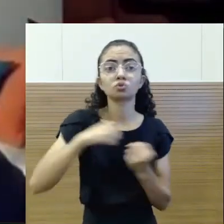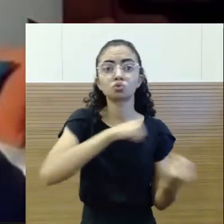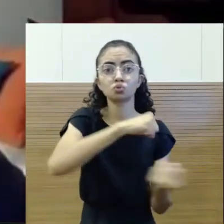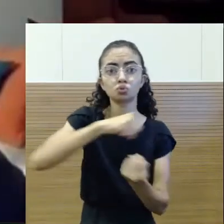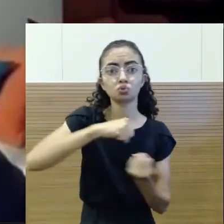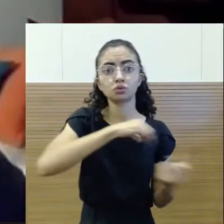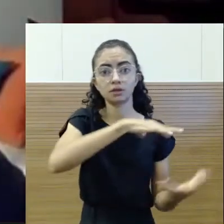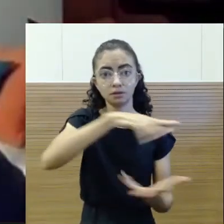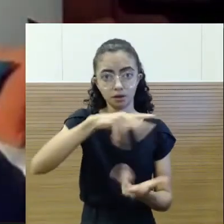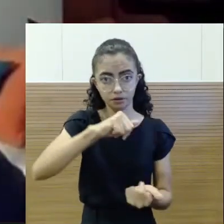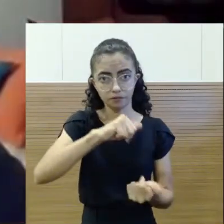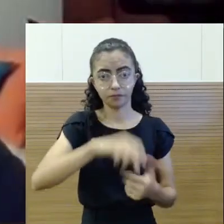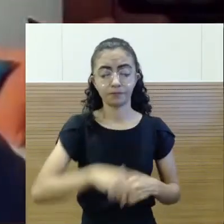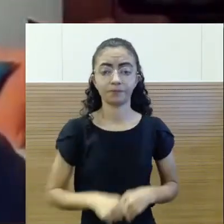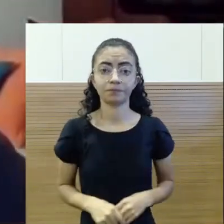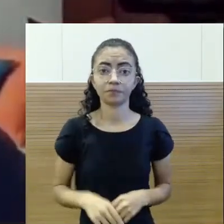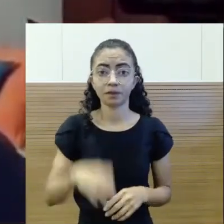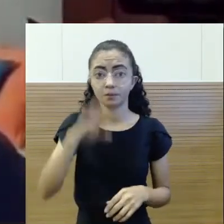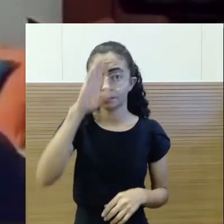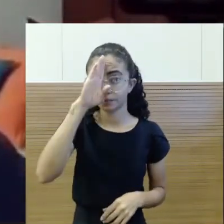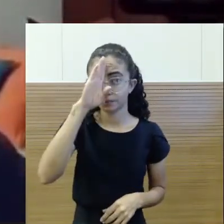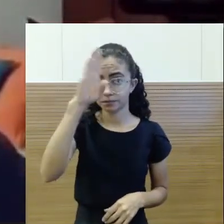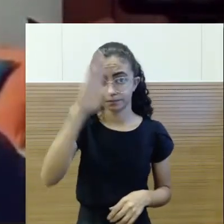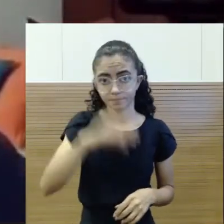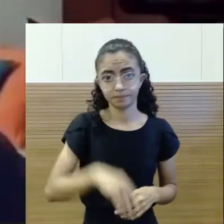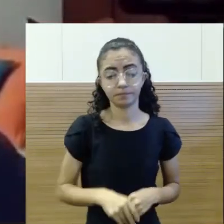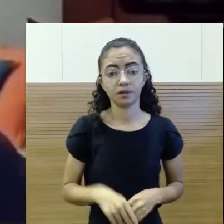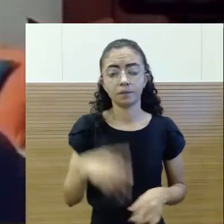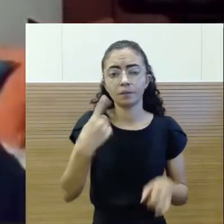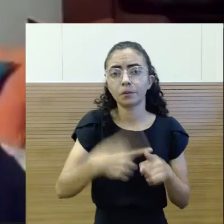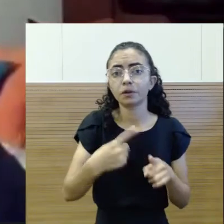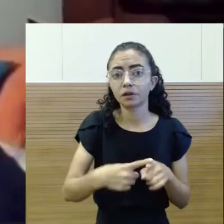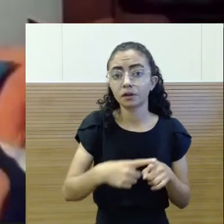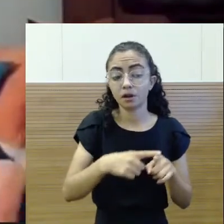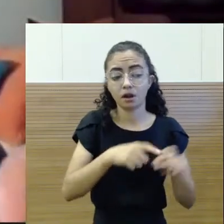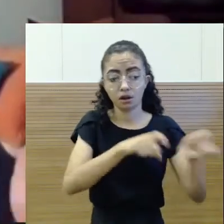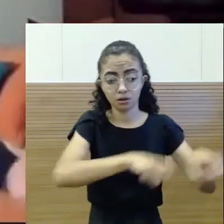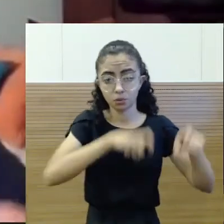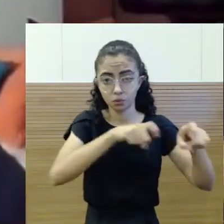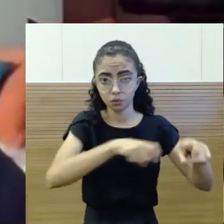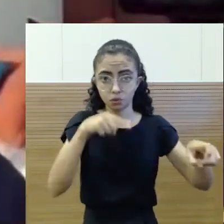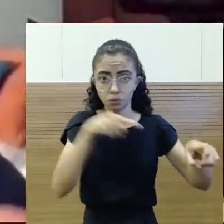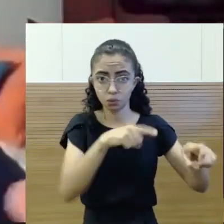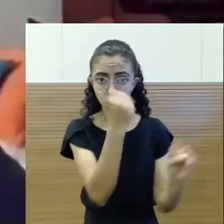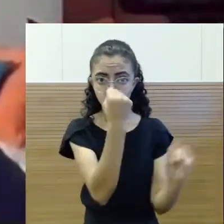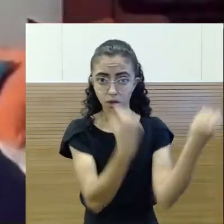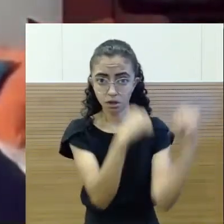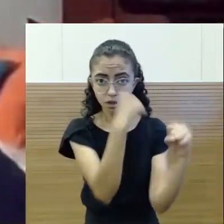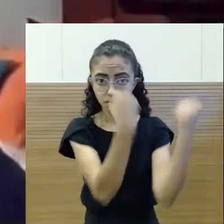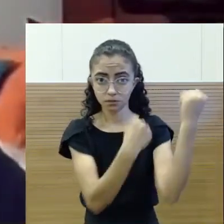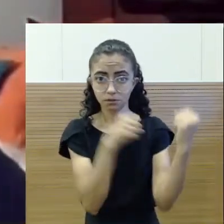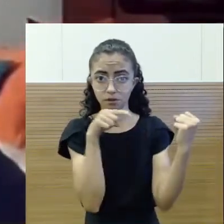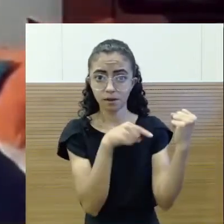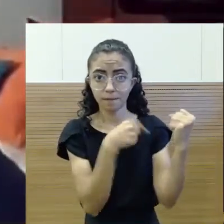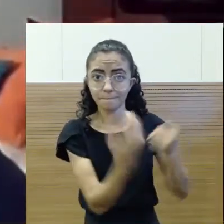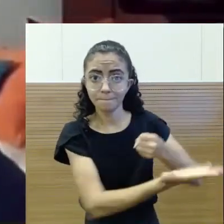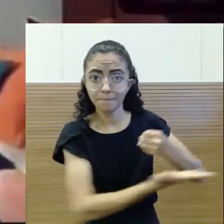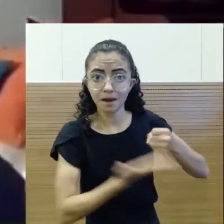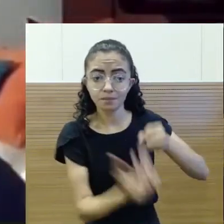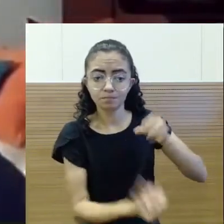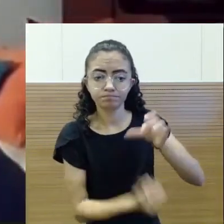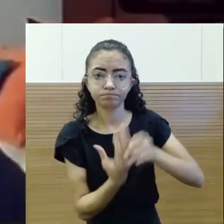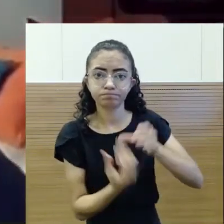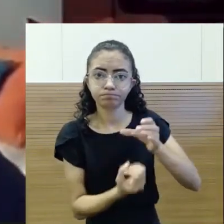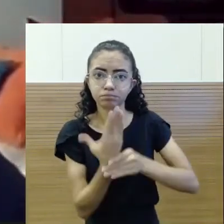agroecologia. Então, e por que isso? Porque, na verdade, a agricultura industrial, que está na base da produção